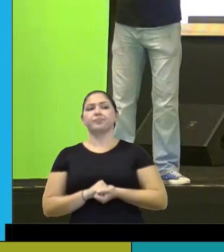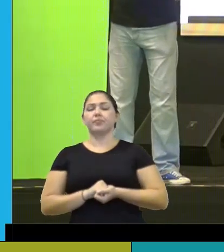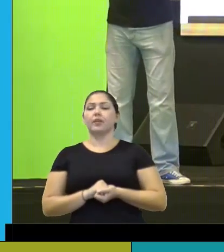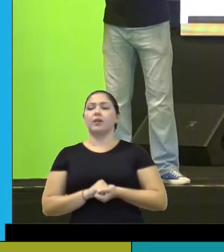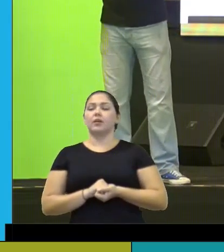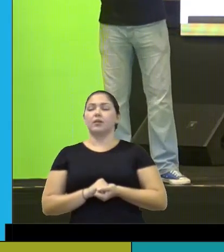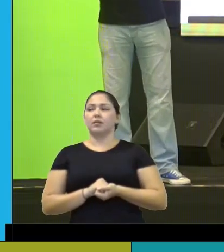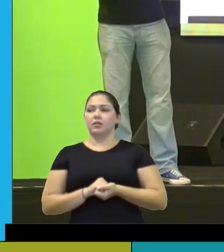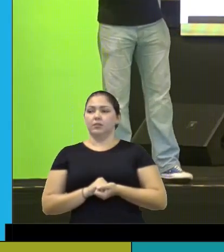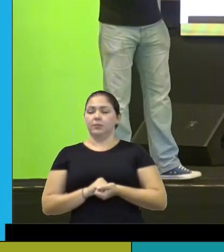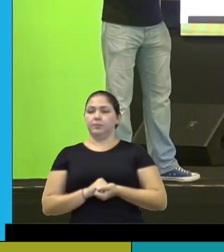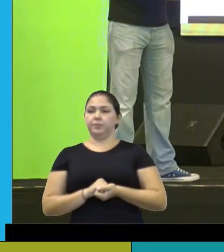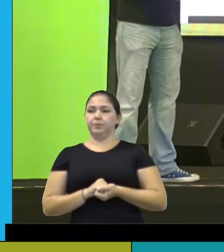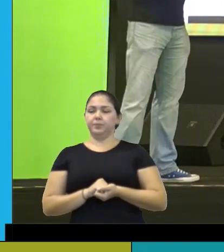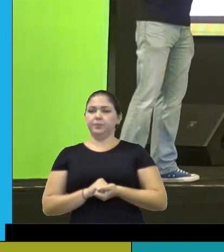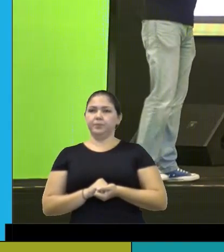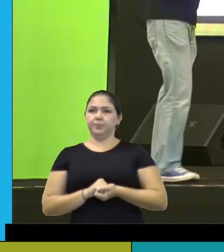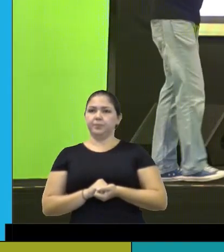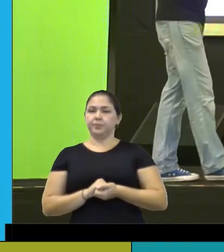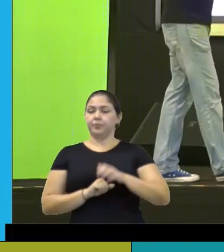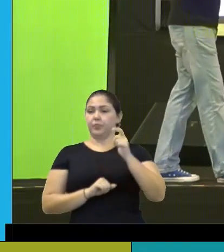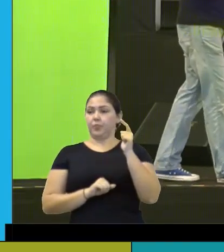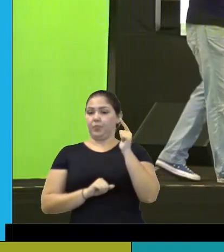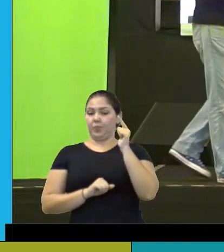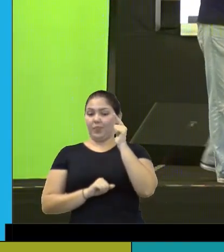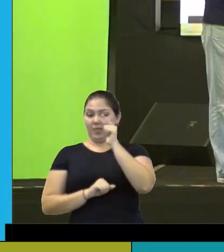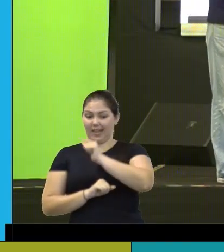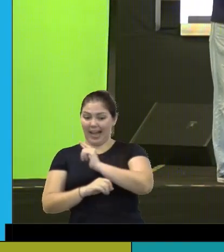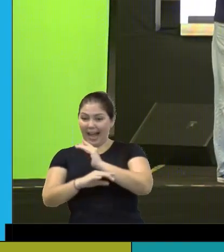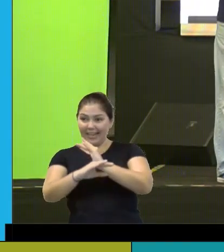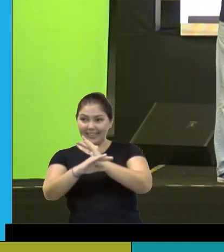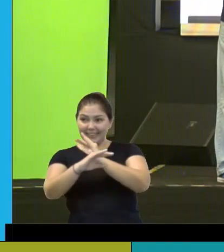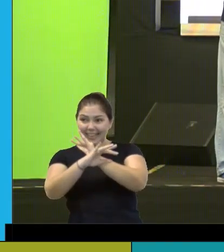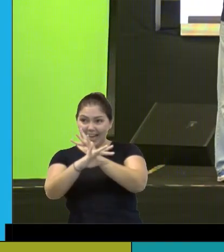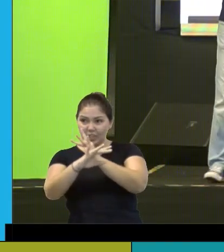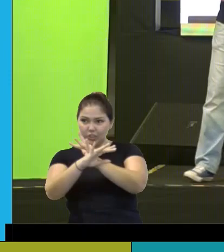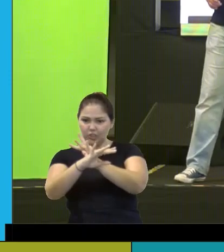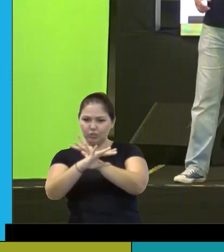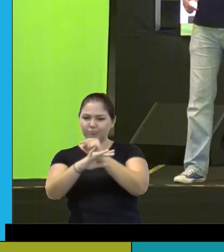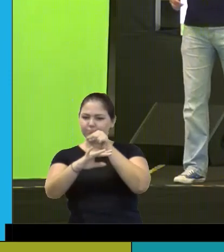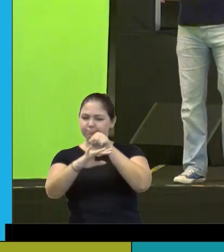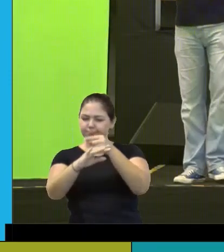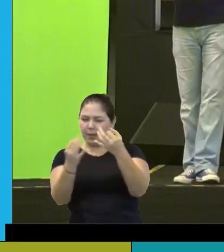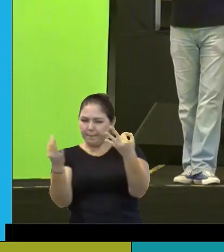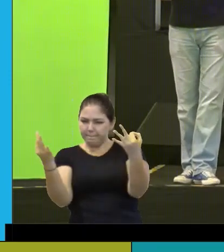única forma de conduzir a cidade a um ideal de justiça